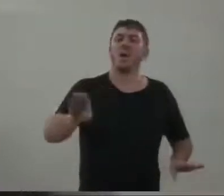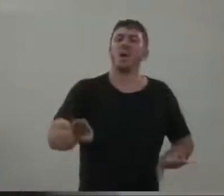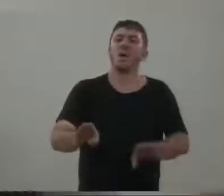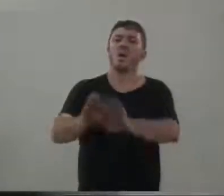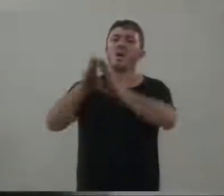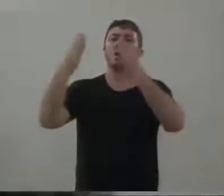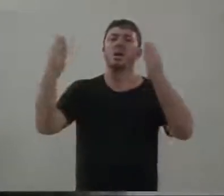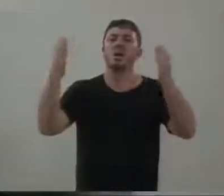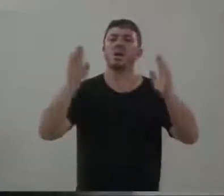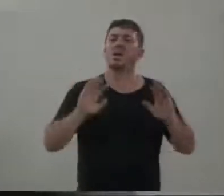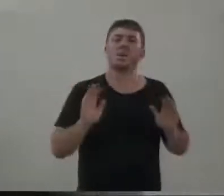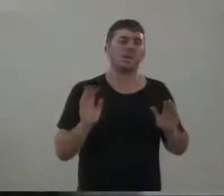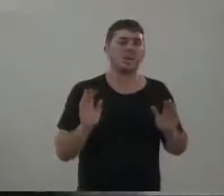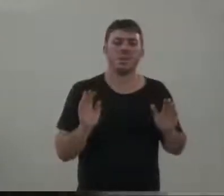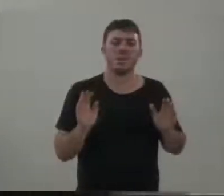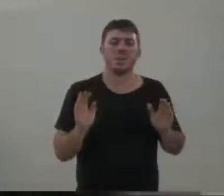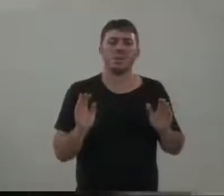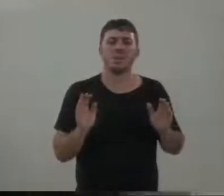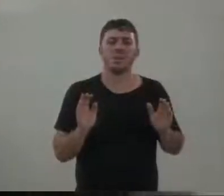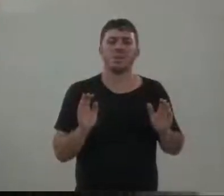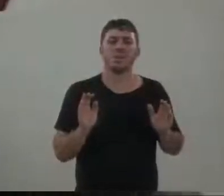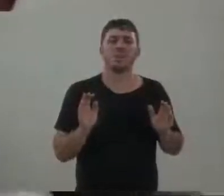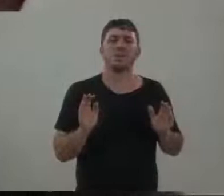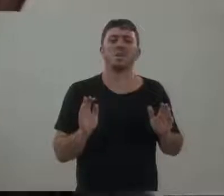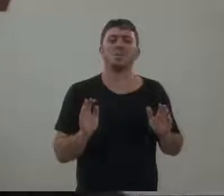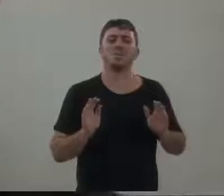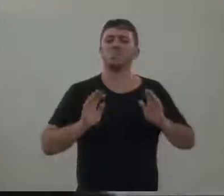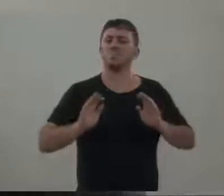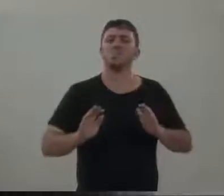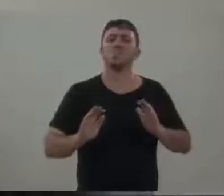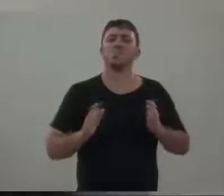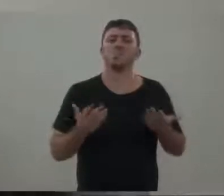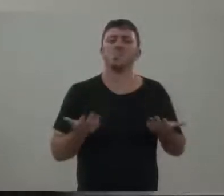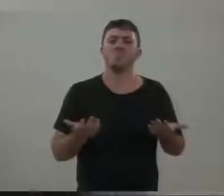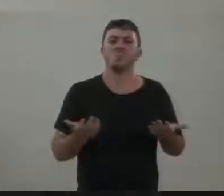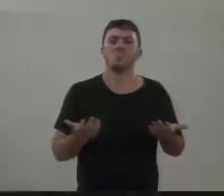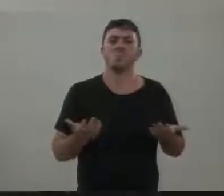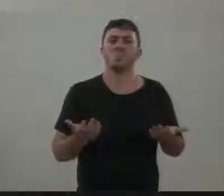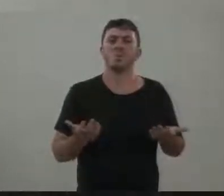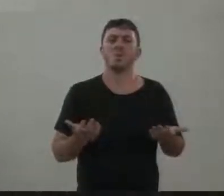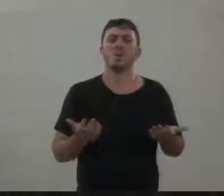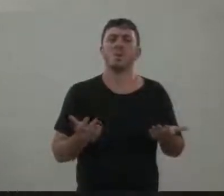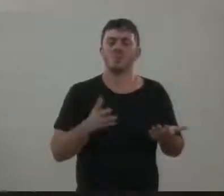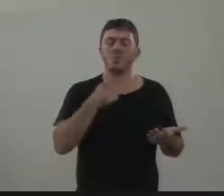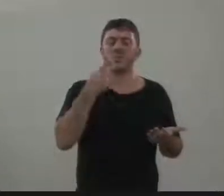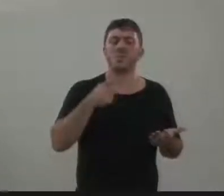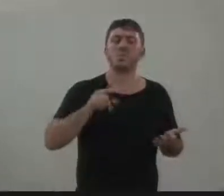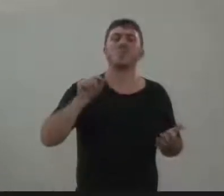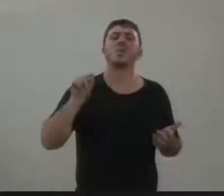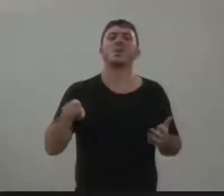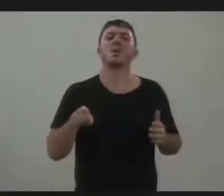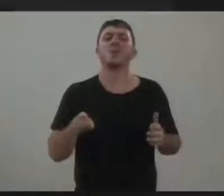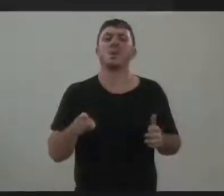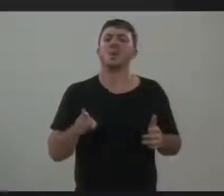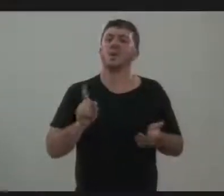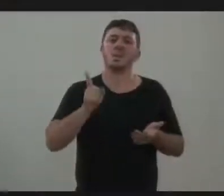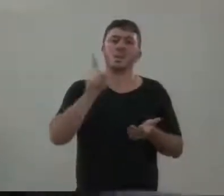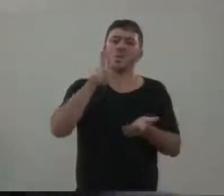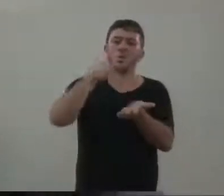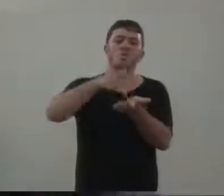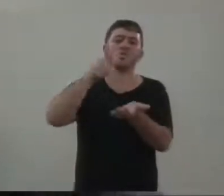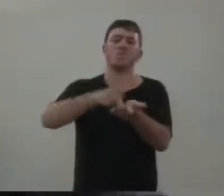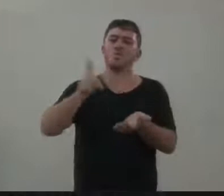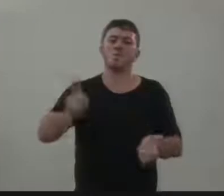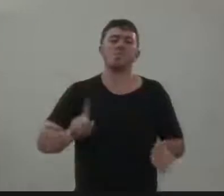Casa, fizemos o que tinha que ser feito, concluindo, senhor presidente, é uma falácia, é uma inverdade,